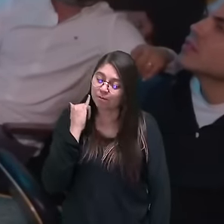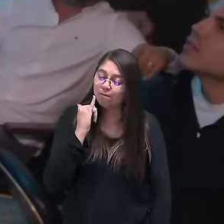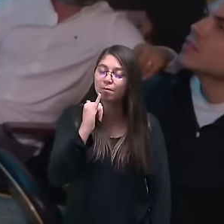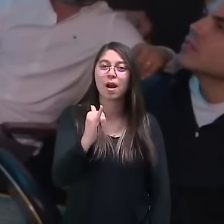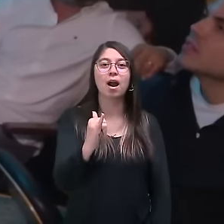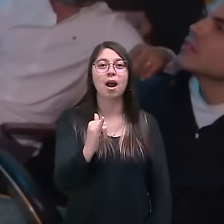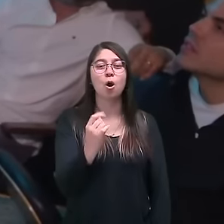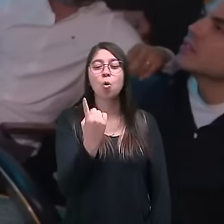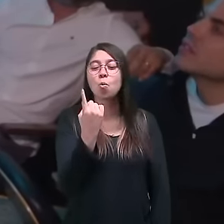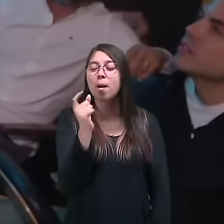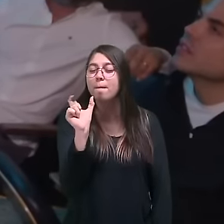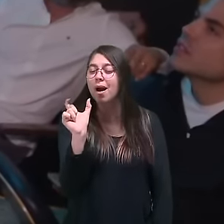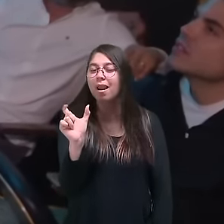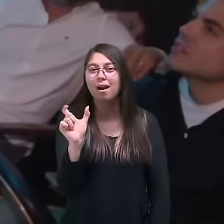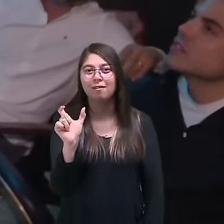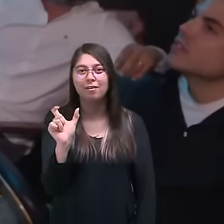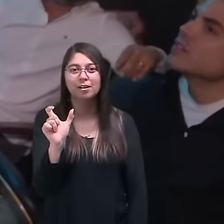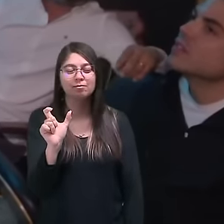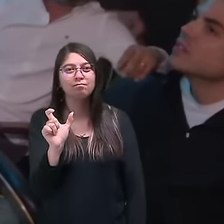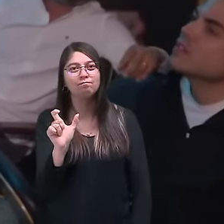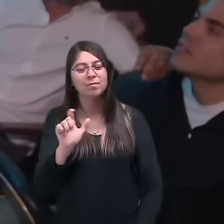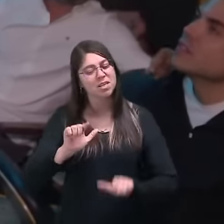É uma palavra que ativa.